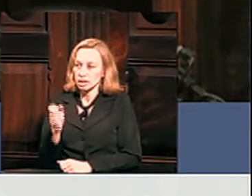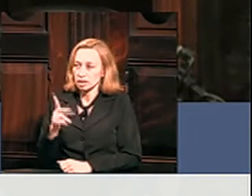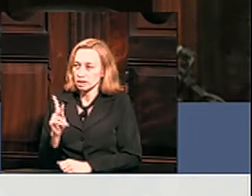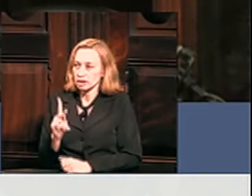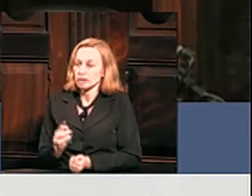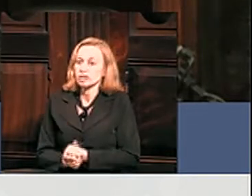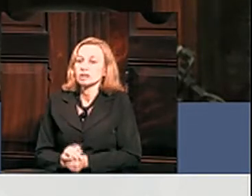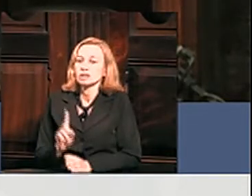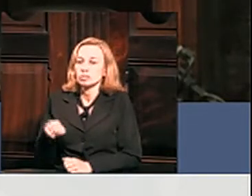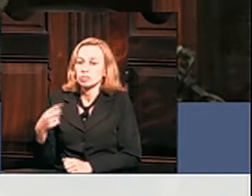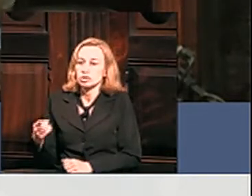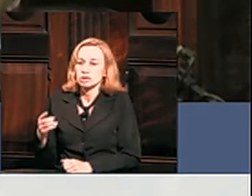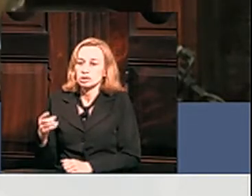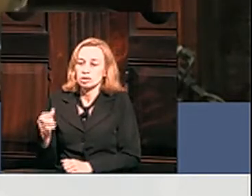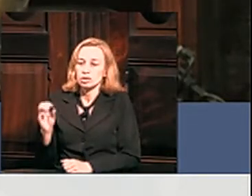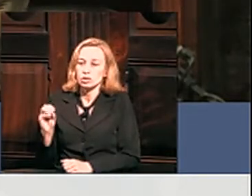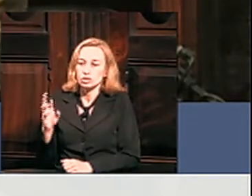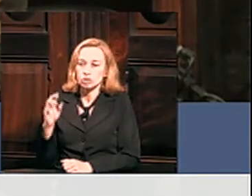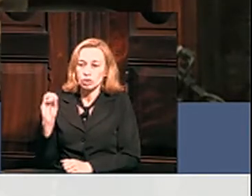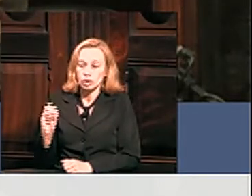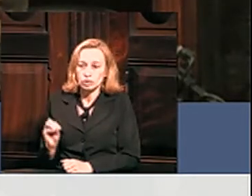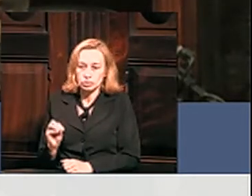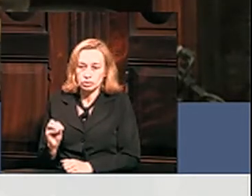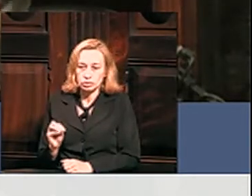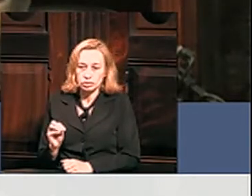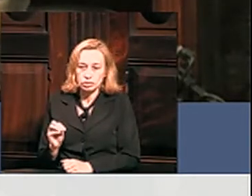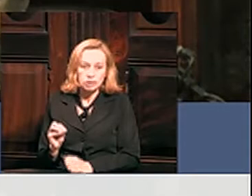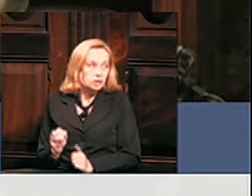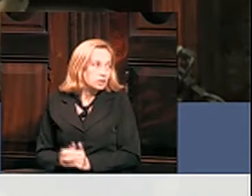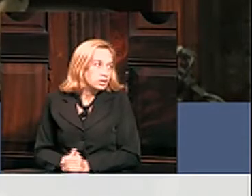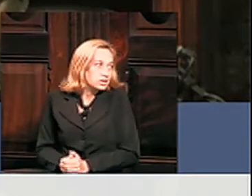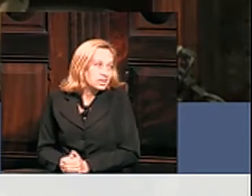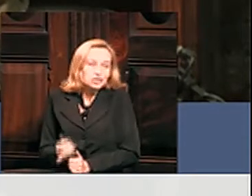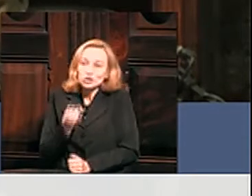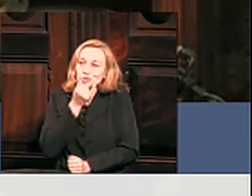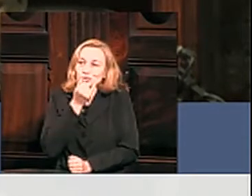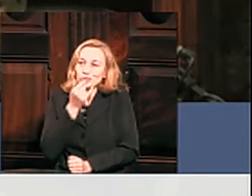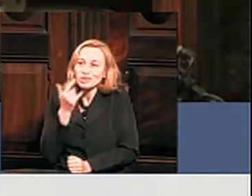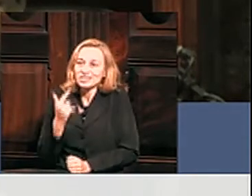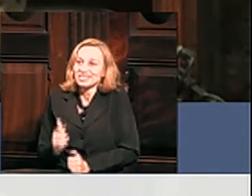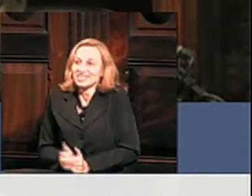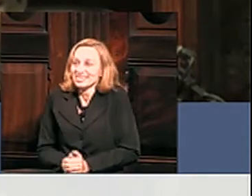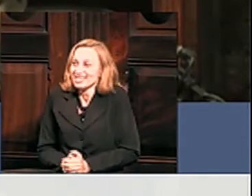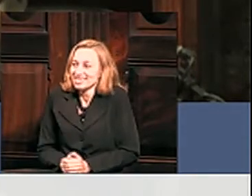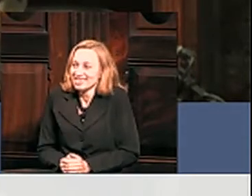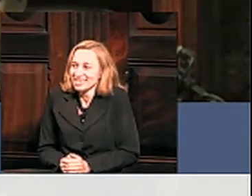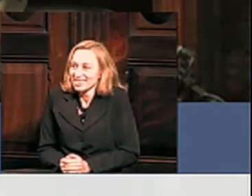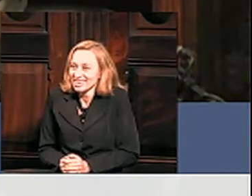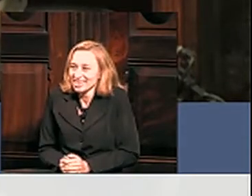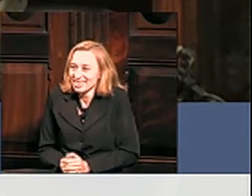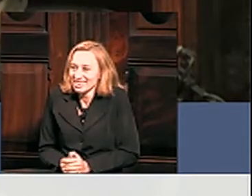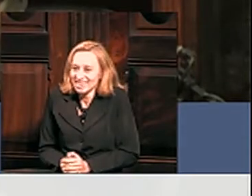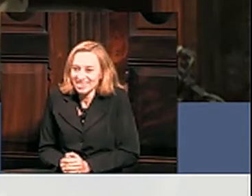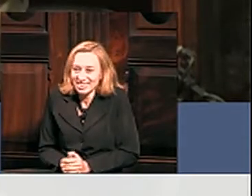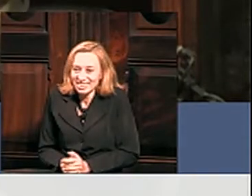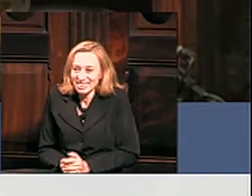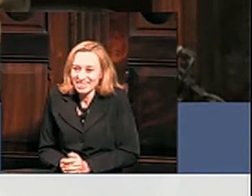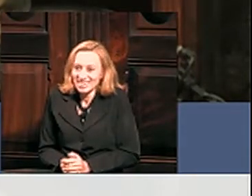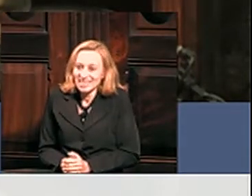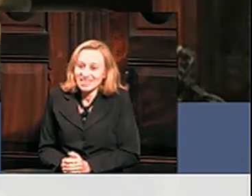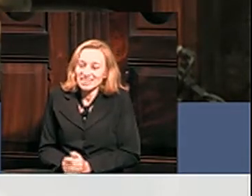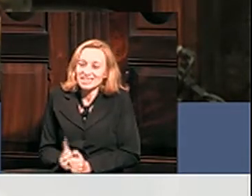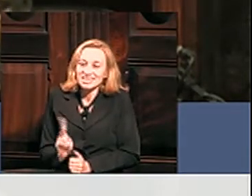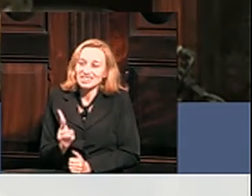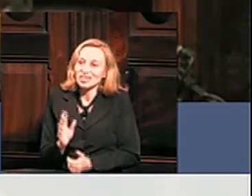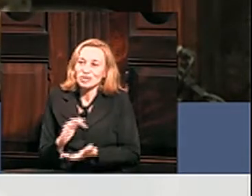deputado Carlos Osório. Valdec, desculpa, perdão. Sempre presente, deputado Valdec Carneiro.